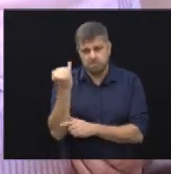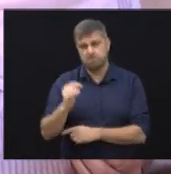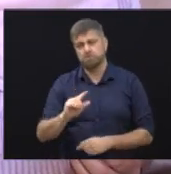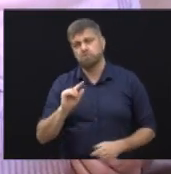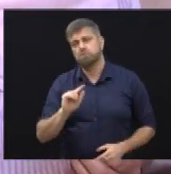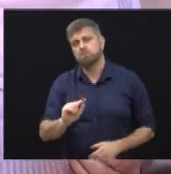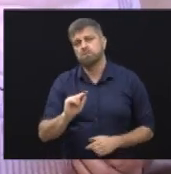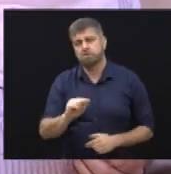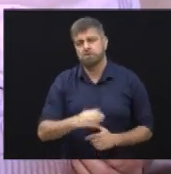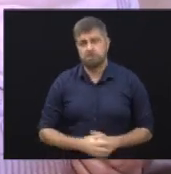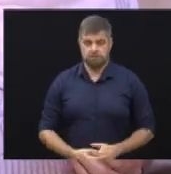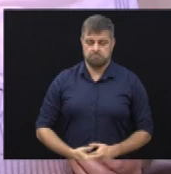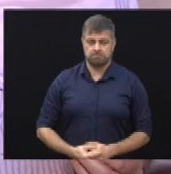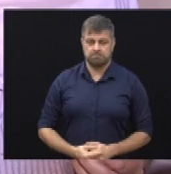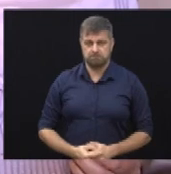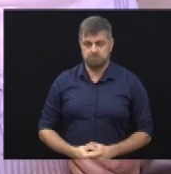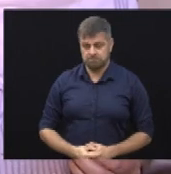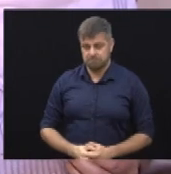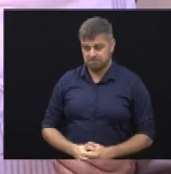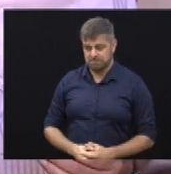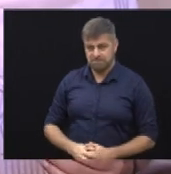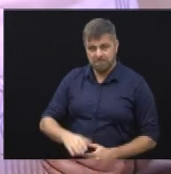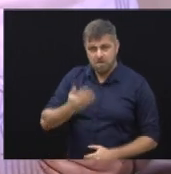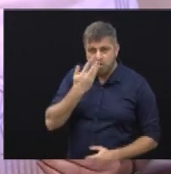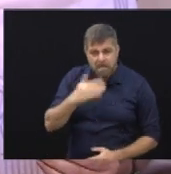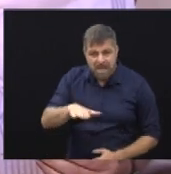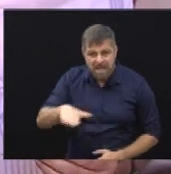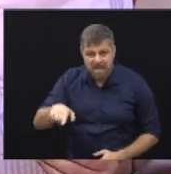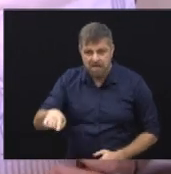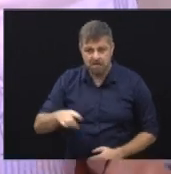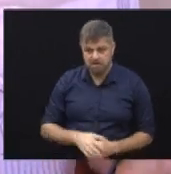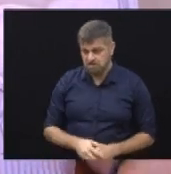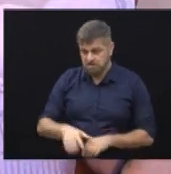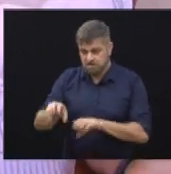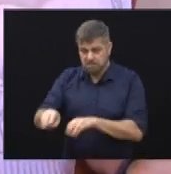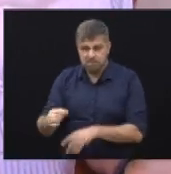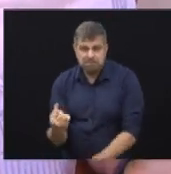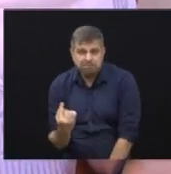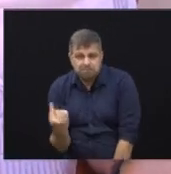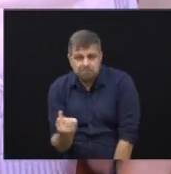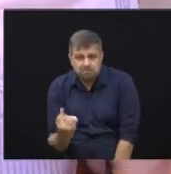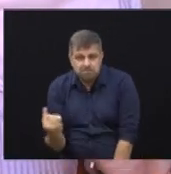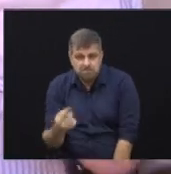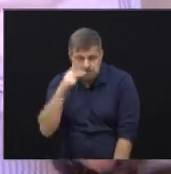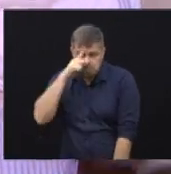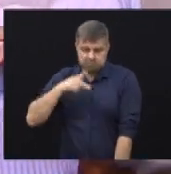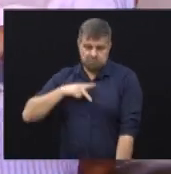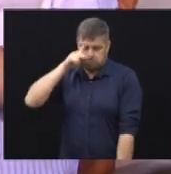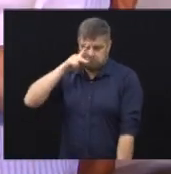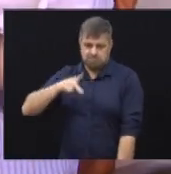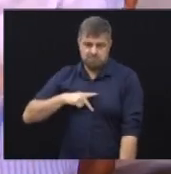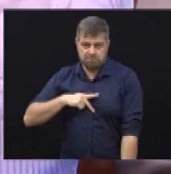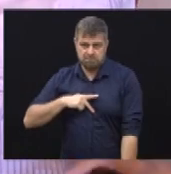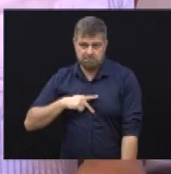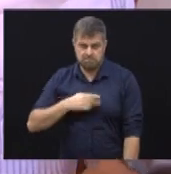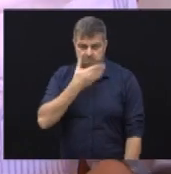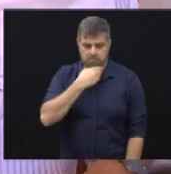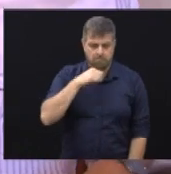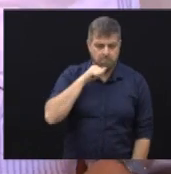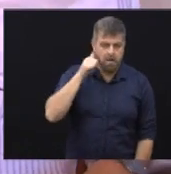essa questão é não deixar que a criança se eduque sozinha, né? Ninguém